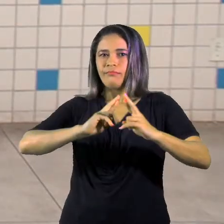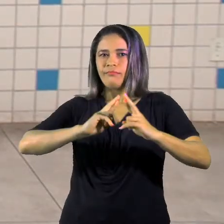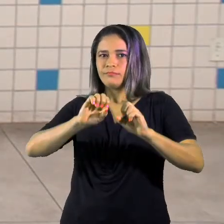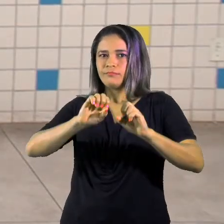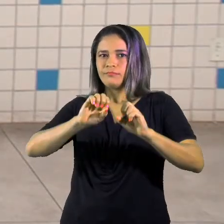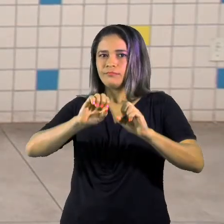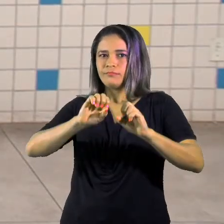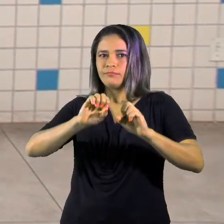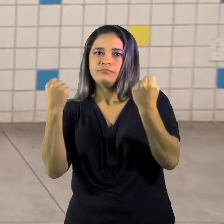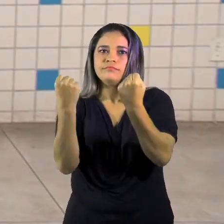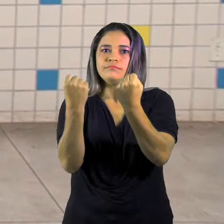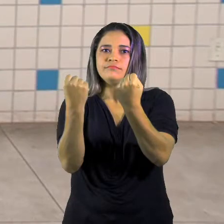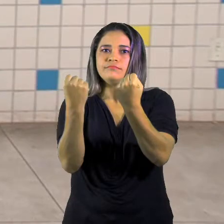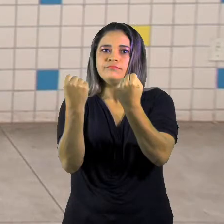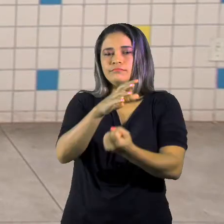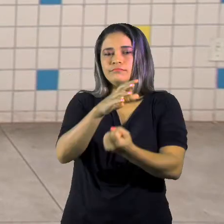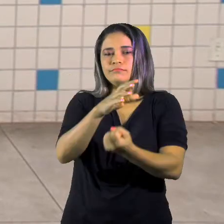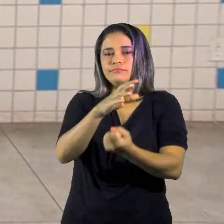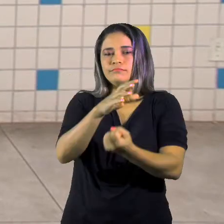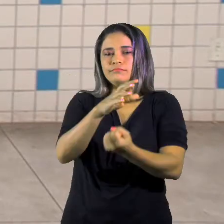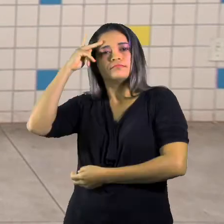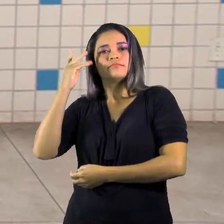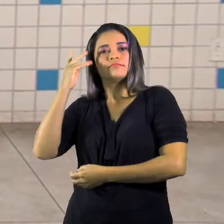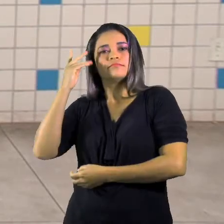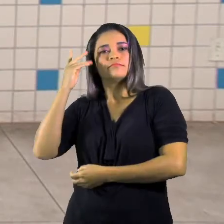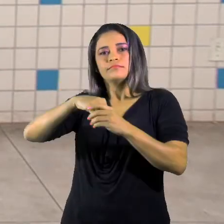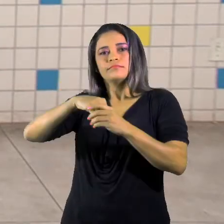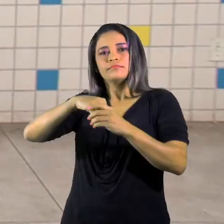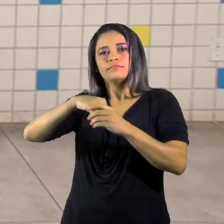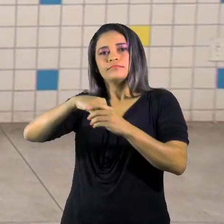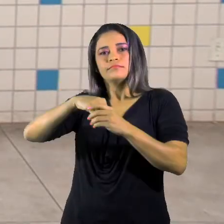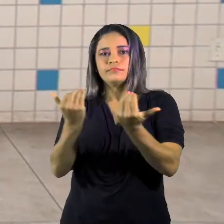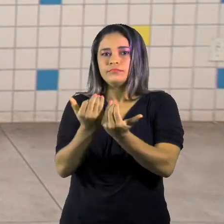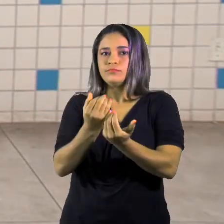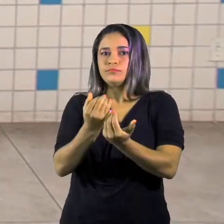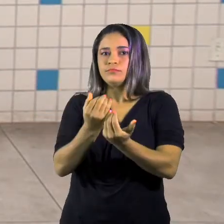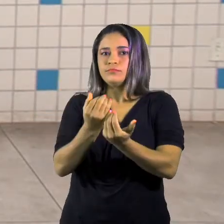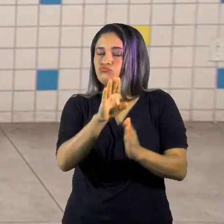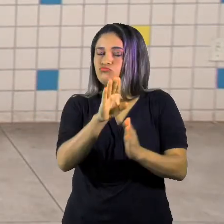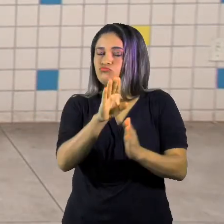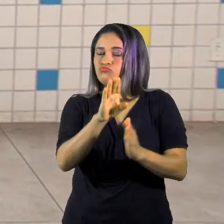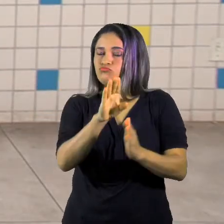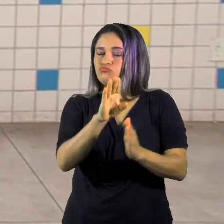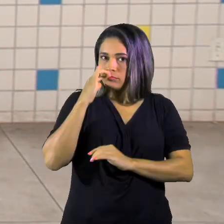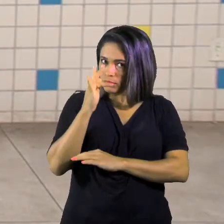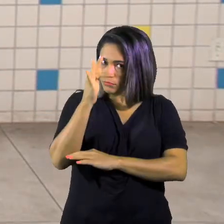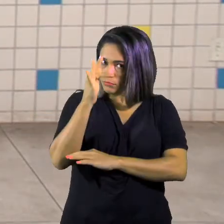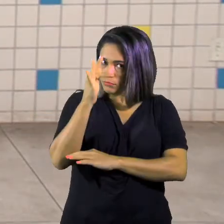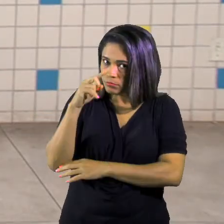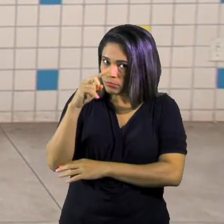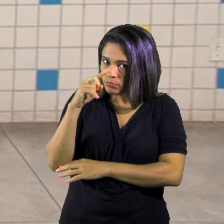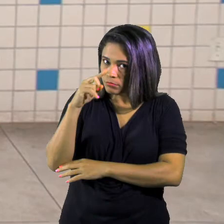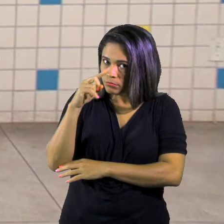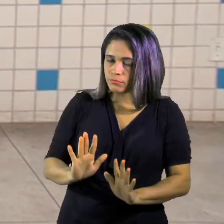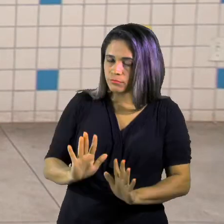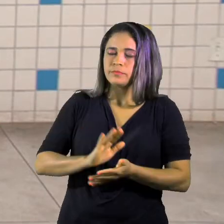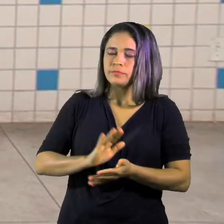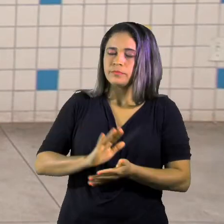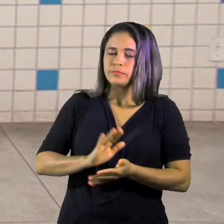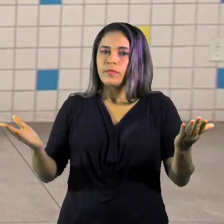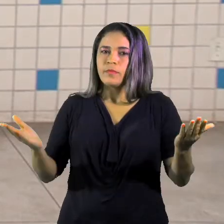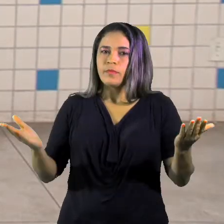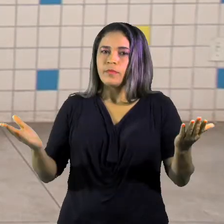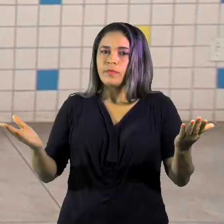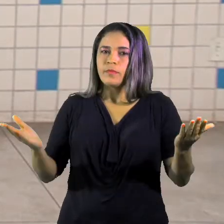Como eu falei para vocês, são dois conceitos que a gente vai ver mais na frente. Primeiro, nós vamos falar sobre rede de transporte.